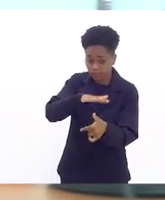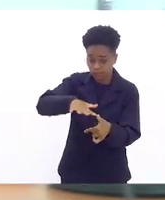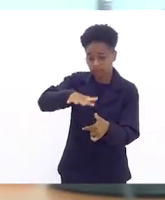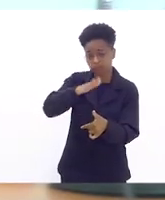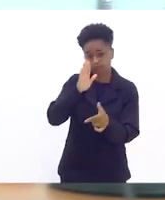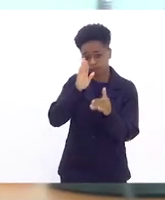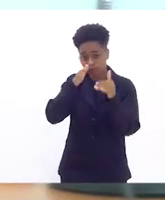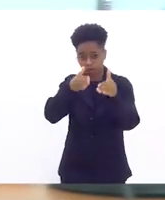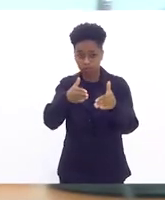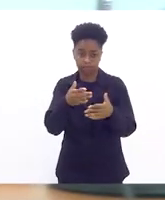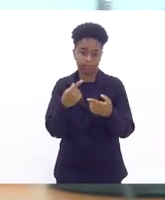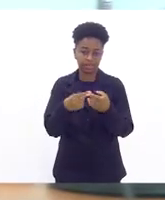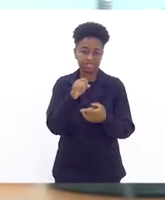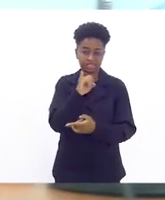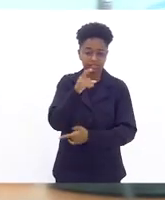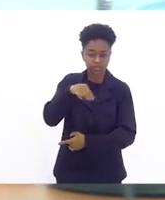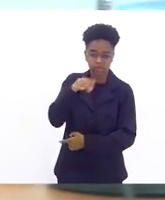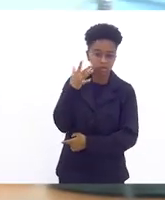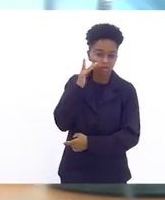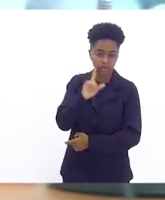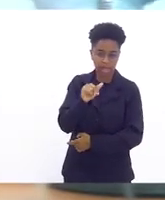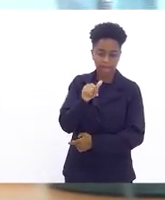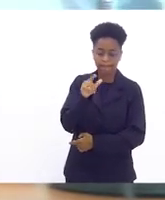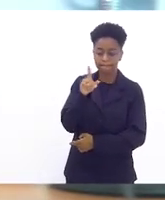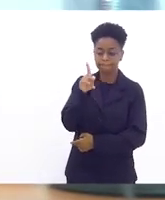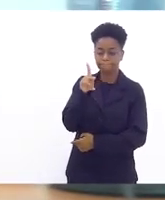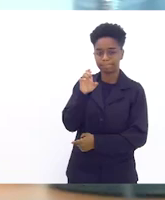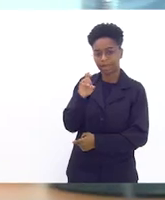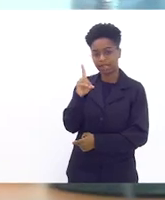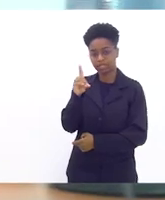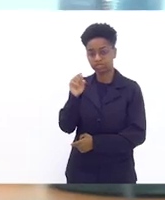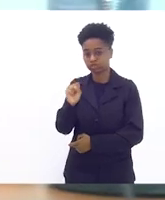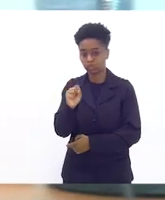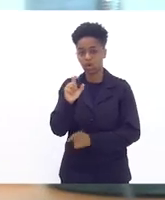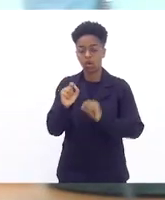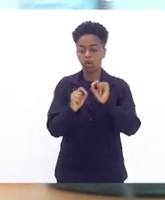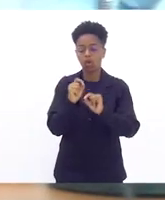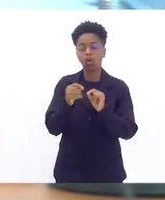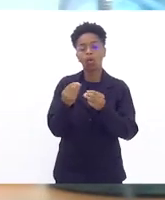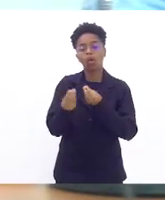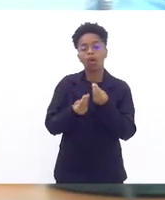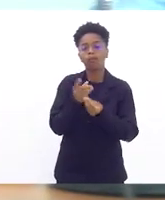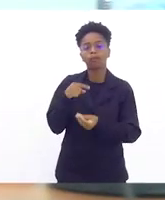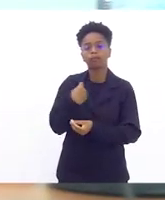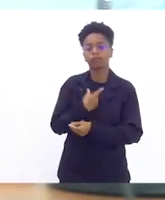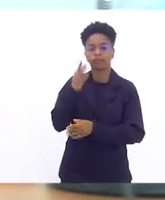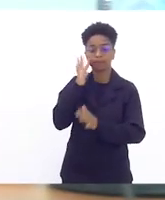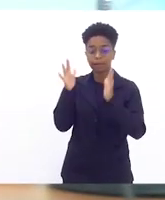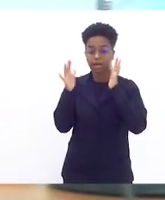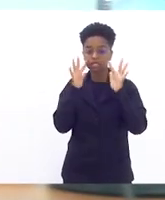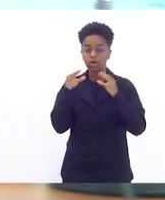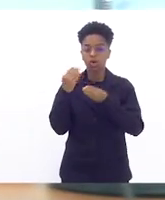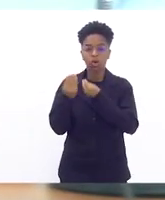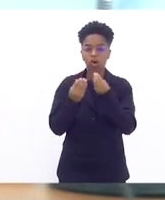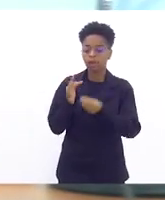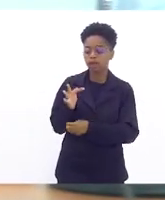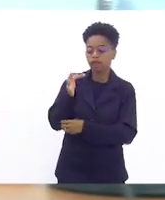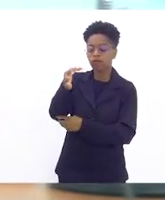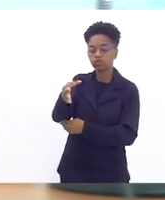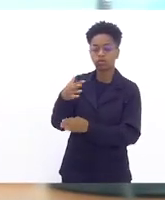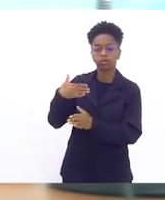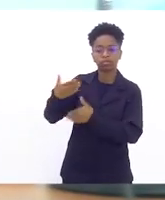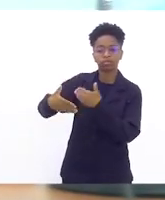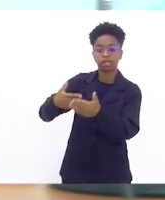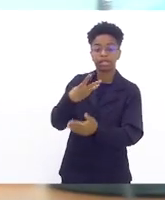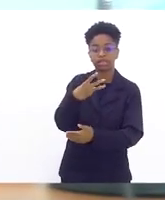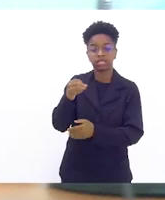para quem não sabe o pads esse plano foi lançado é o que nós imaginamos para onde caminhará o estado nos